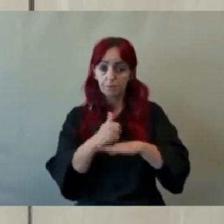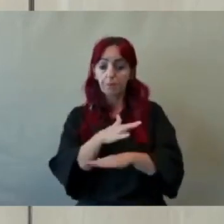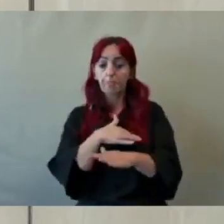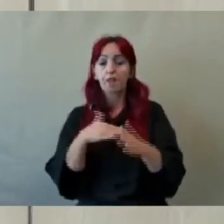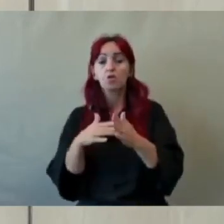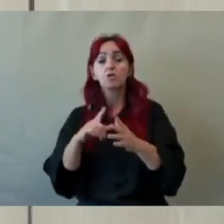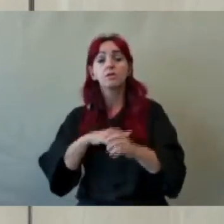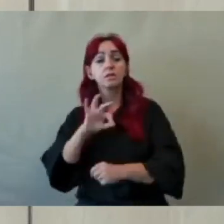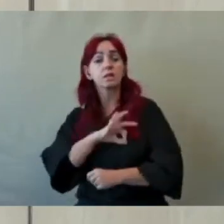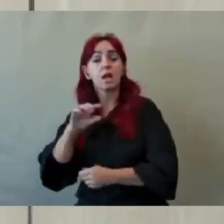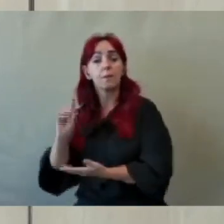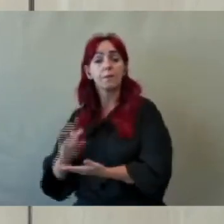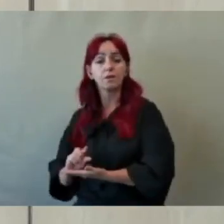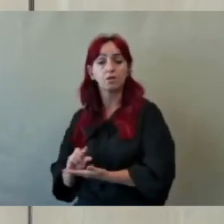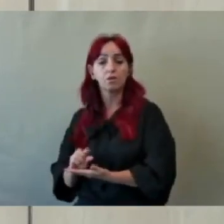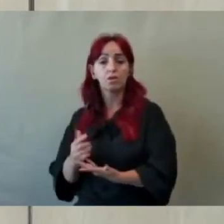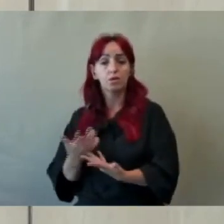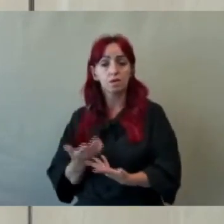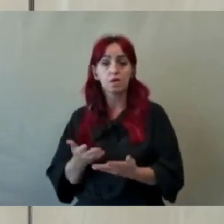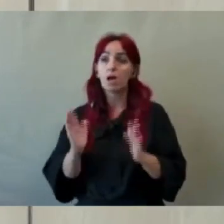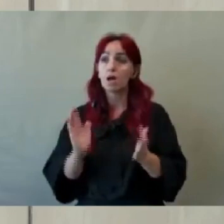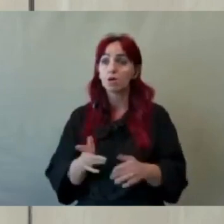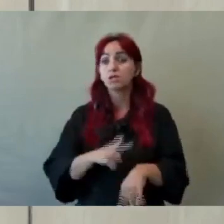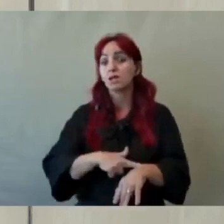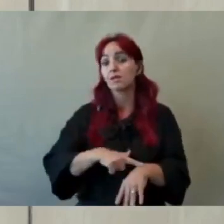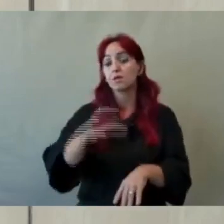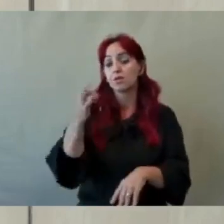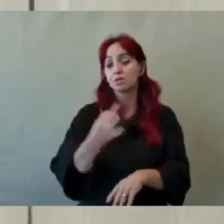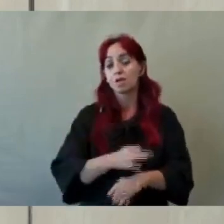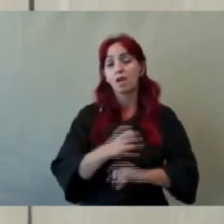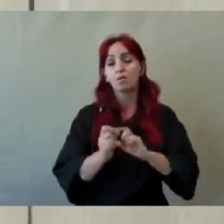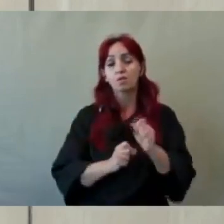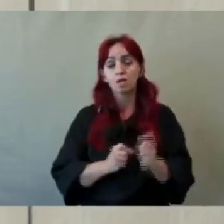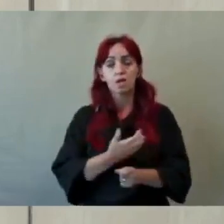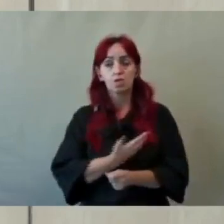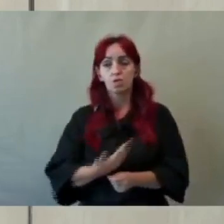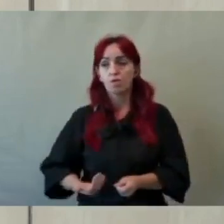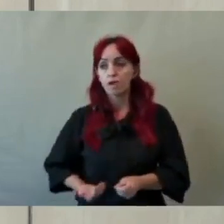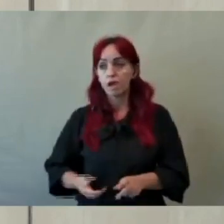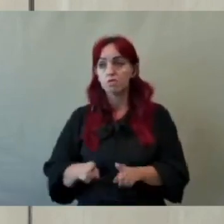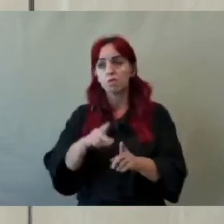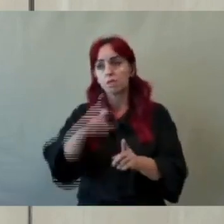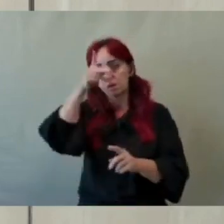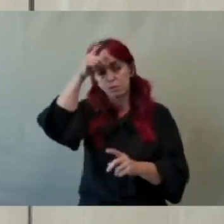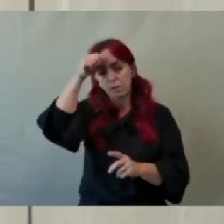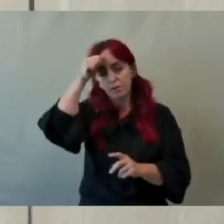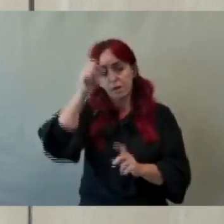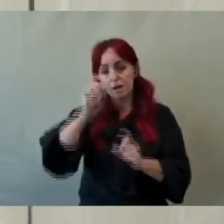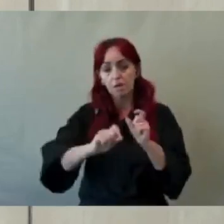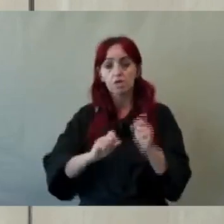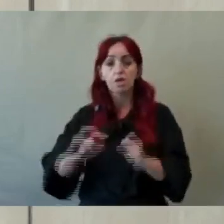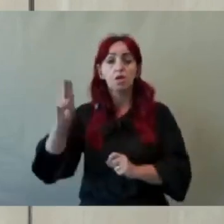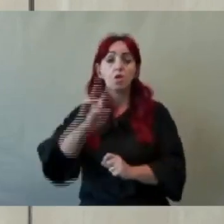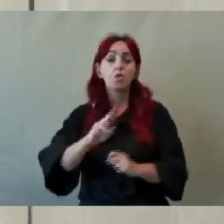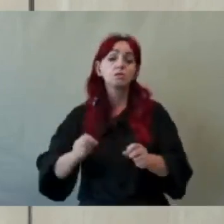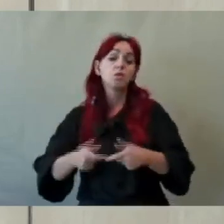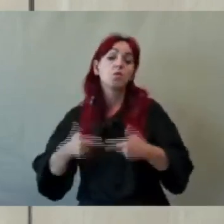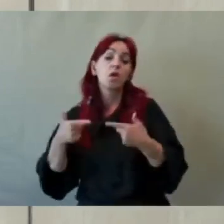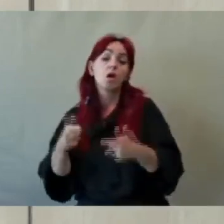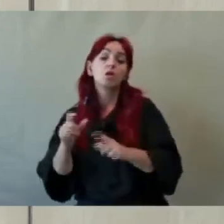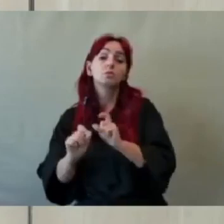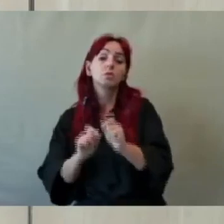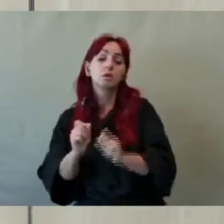hora dos governos, né? Aí não é só do FUAD, mas dos governos anteriores também, usaram a lógica que vem